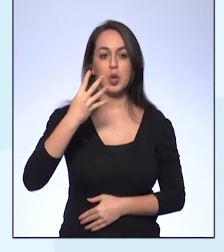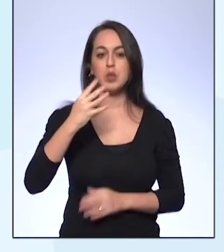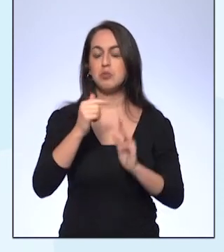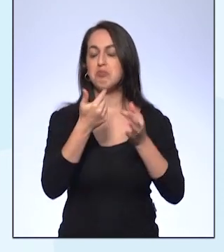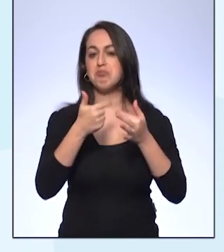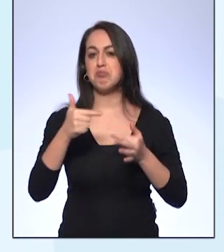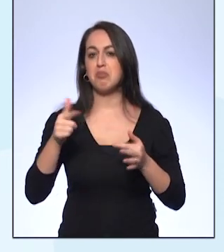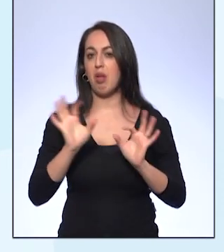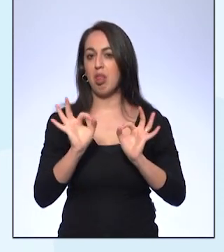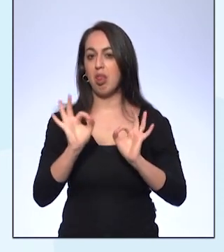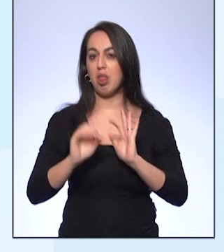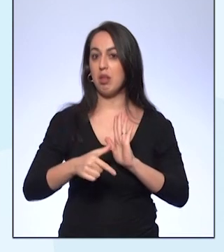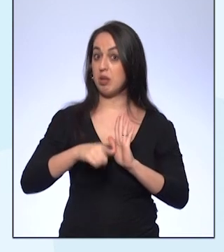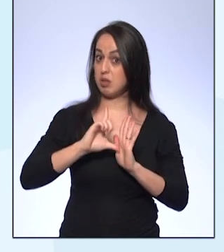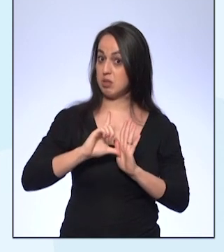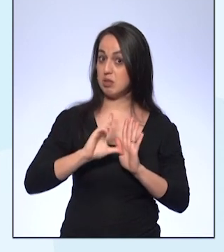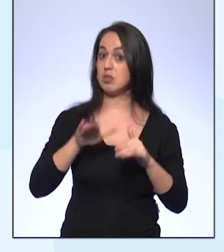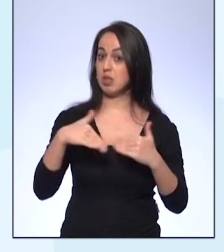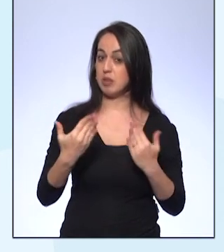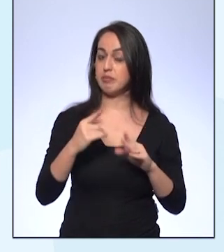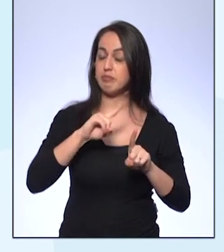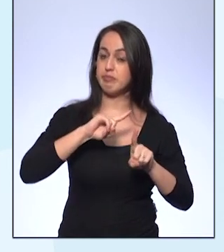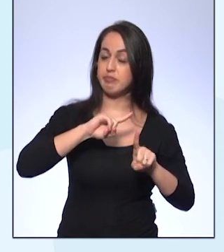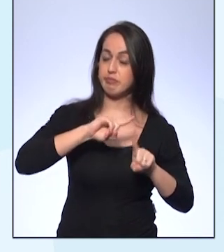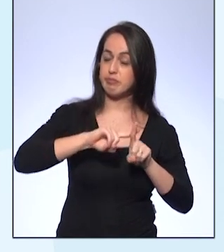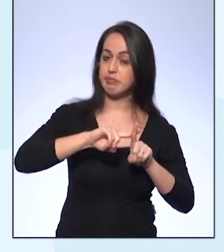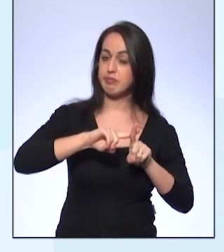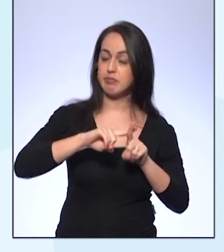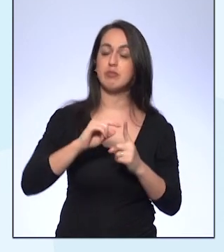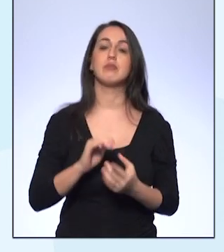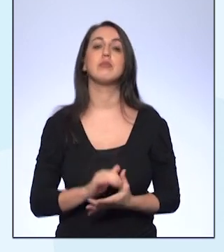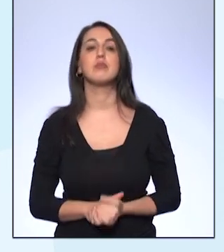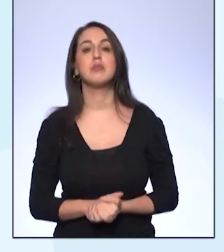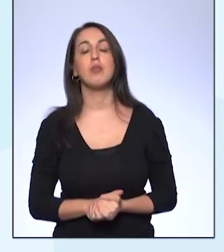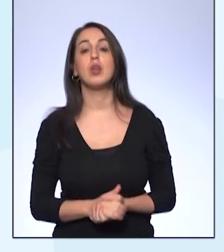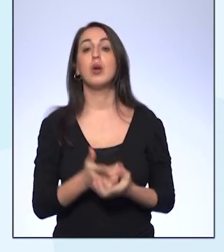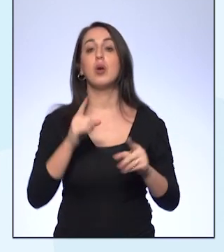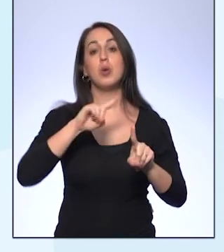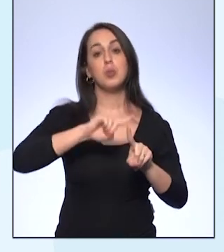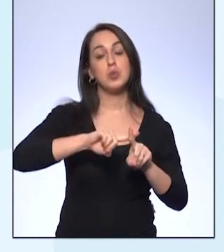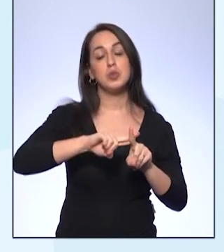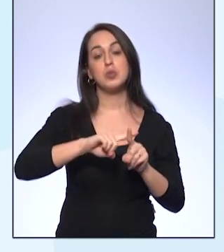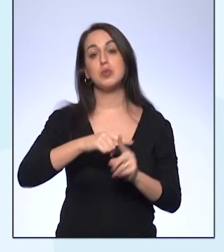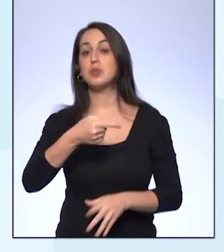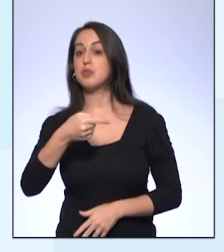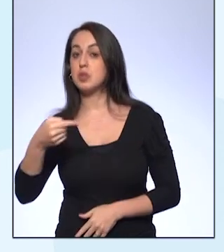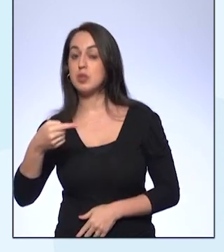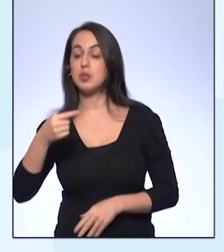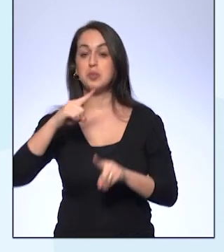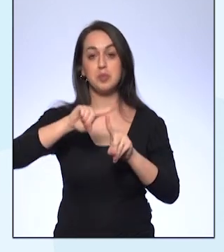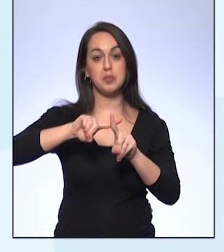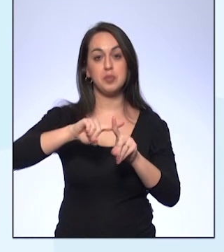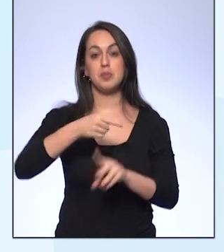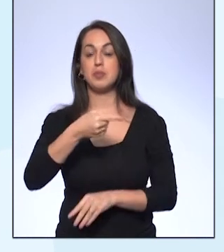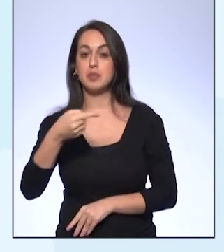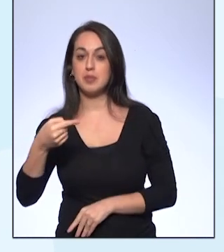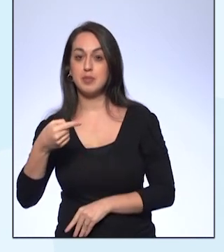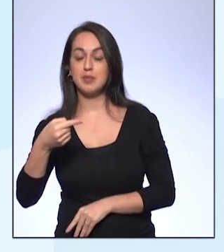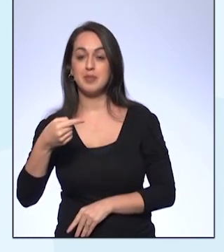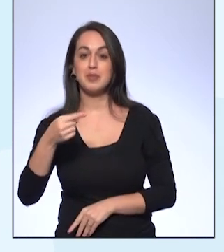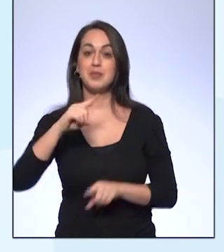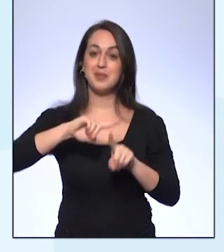antes dele, então é sinal positivo. Então, olha só, positivo, negativo, positivo,